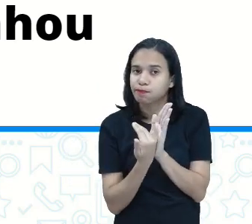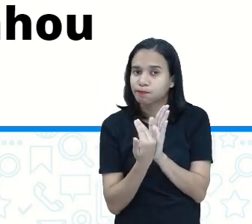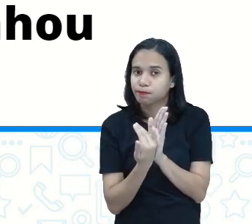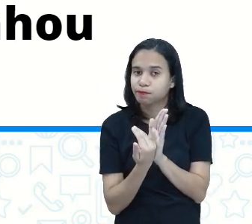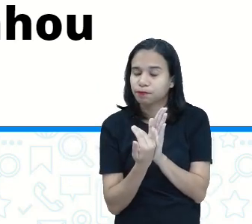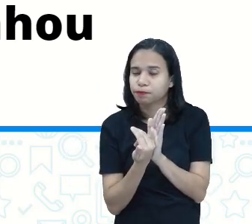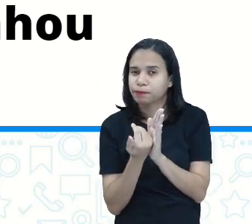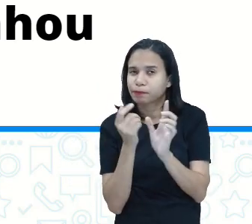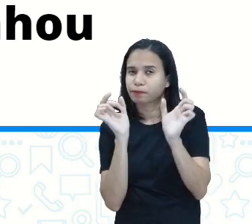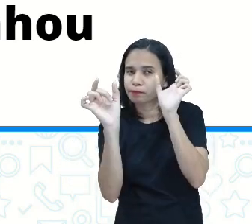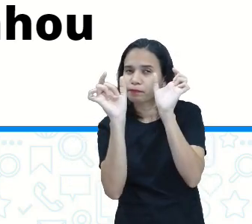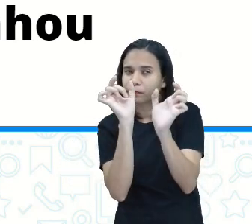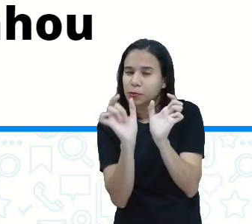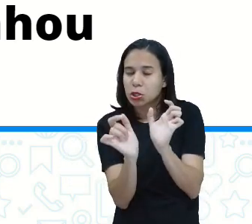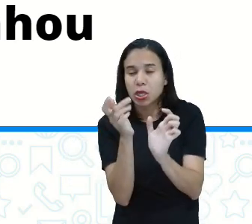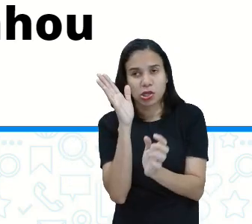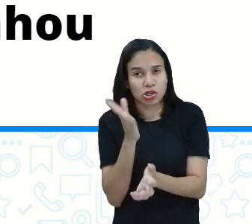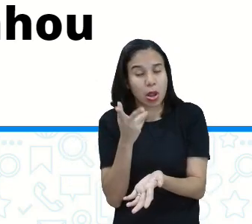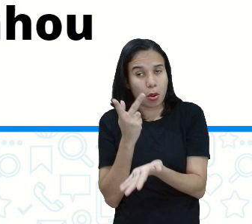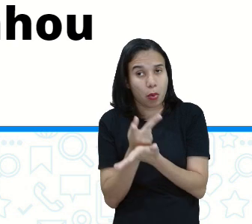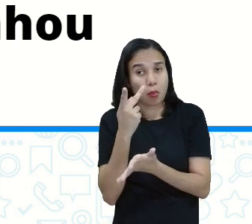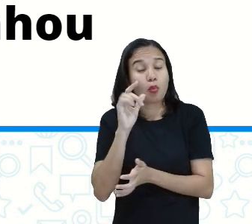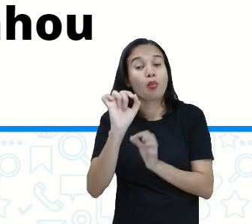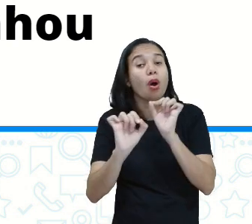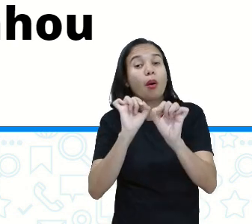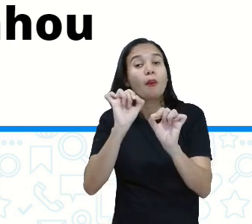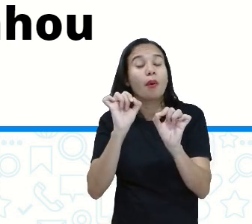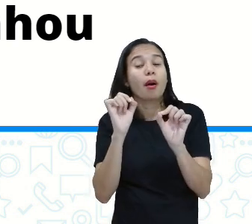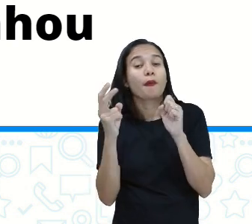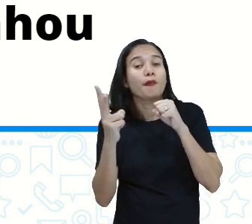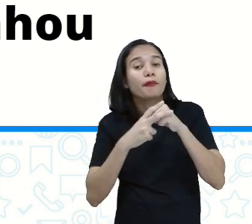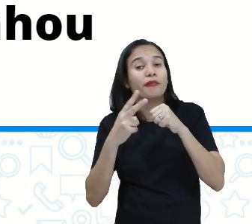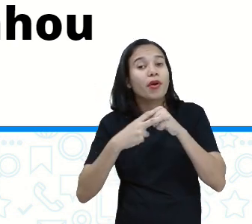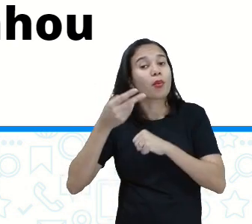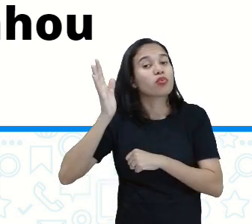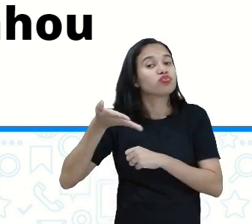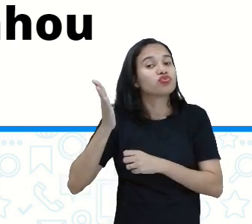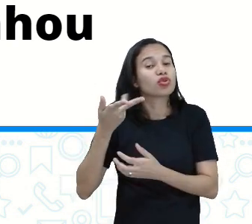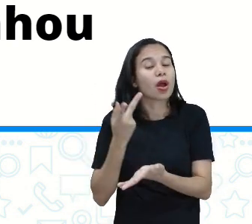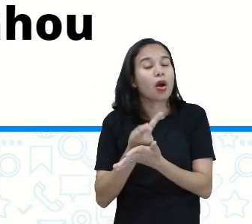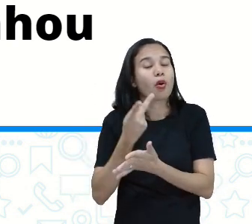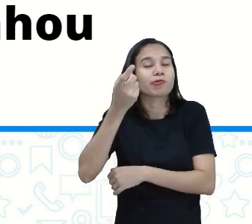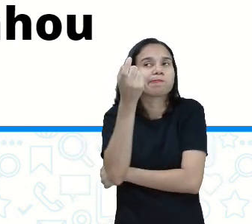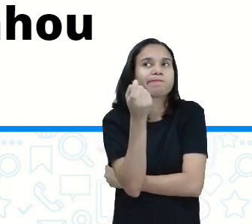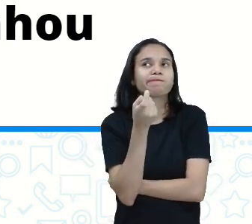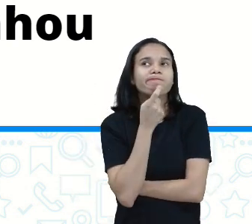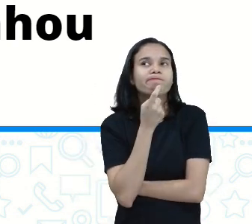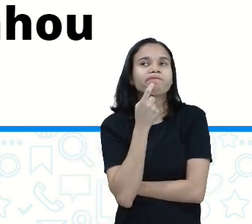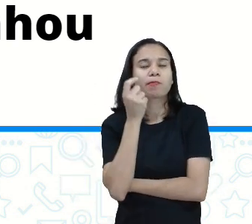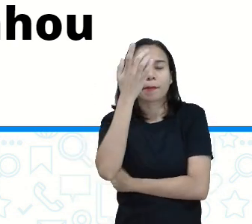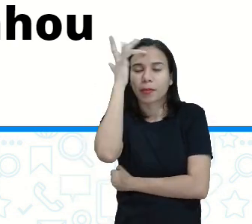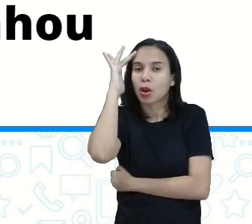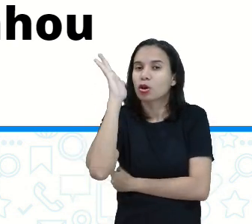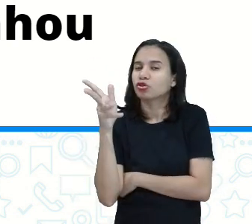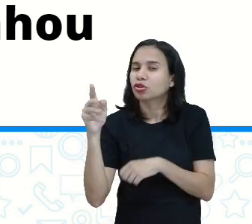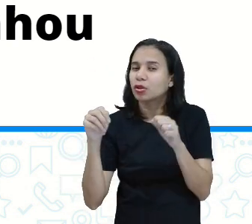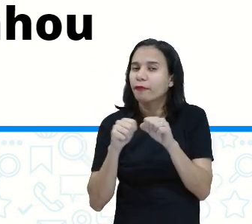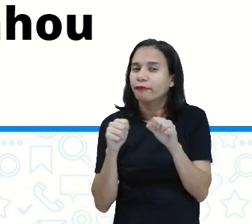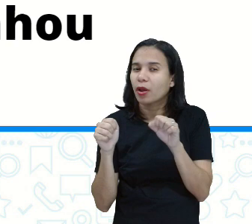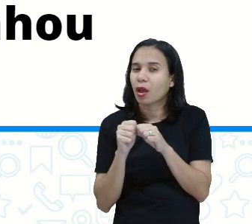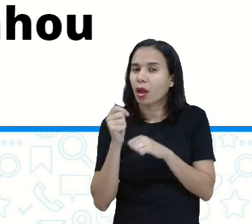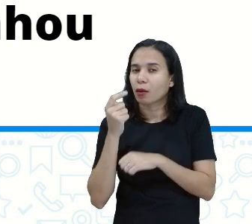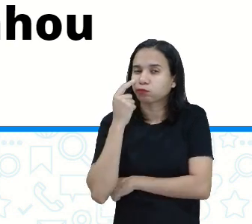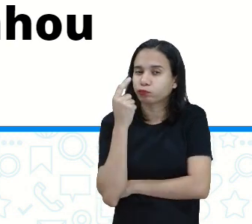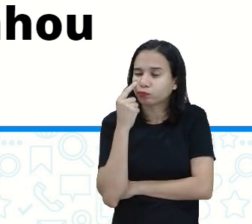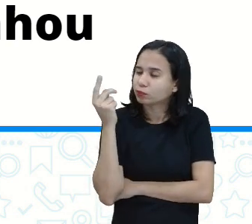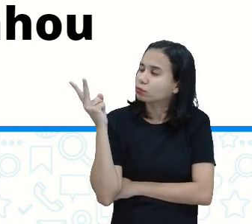desenhou. Alguma coisa que já aconteceu. Quais são os verbos aí que a pessoa já fez? E